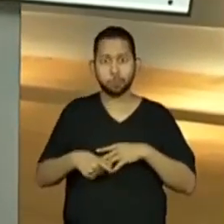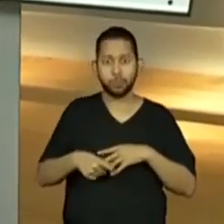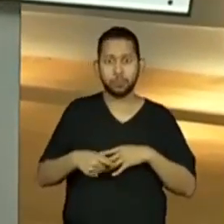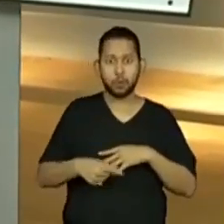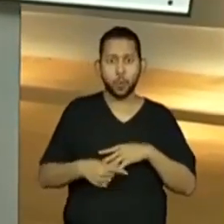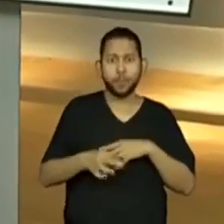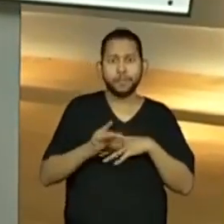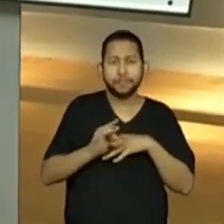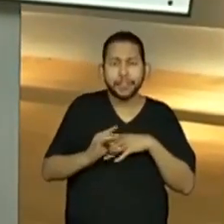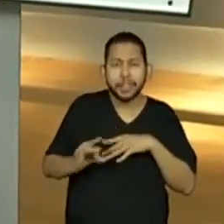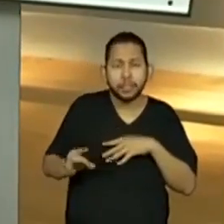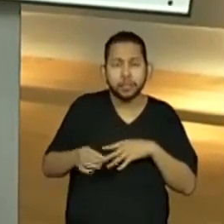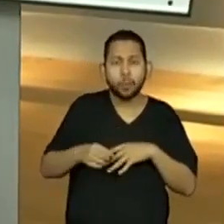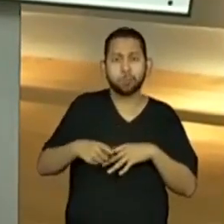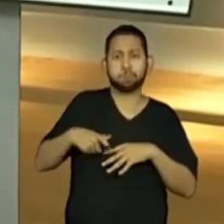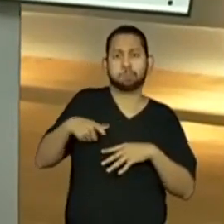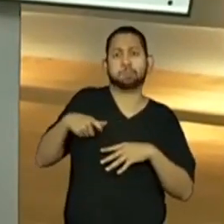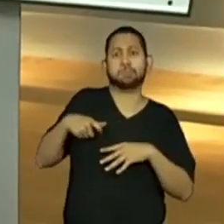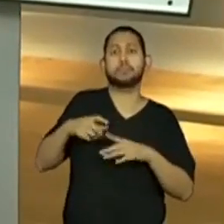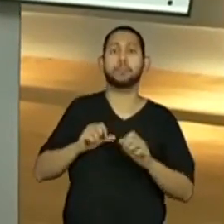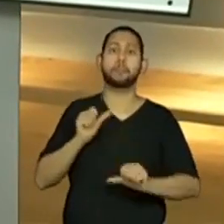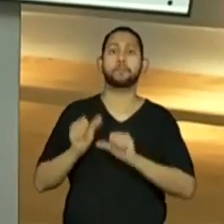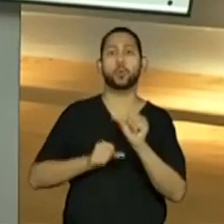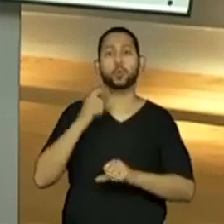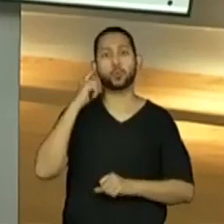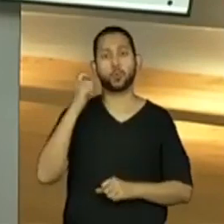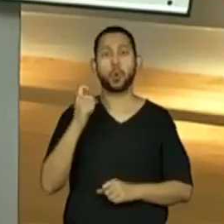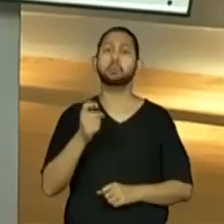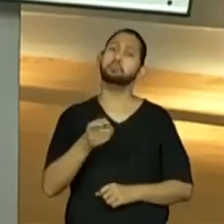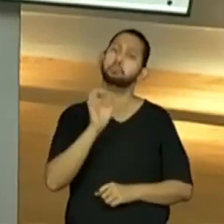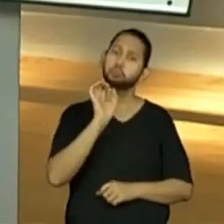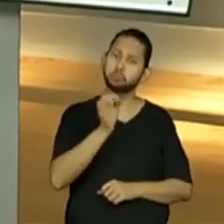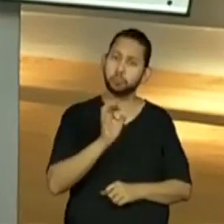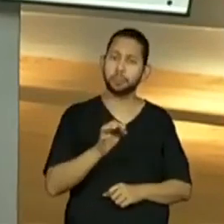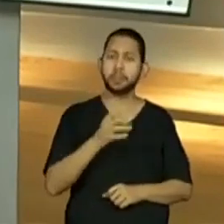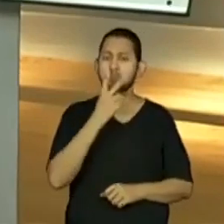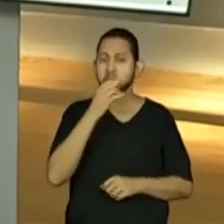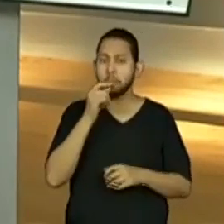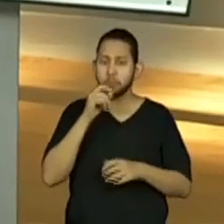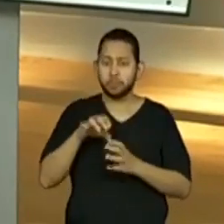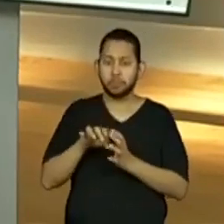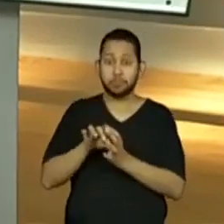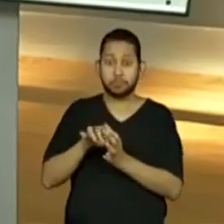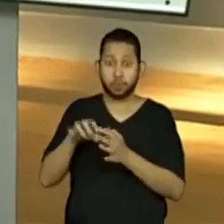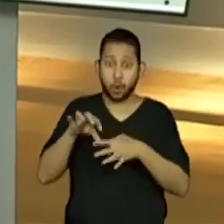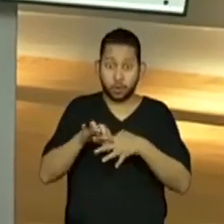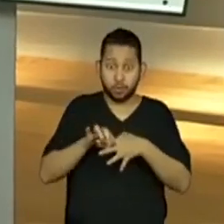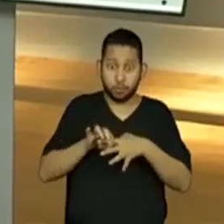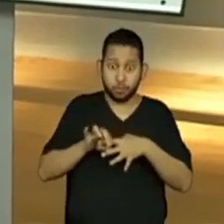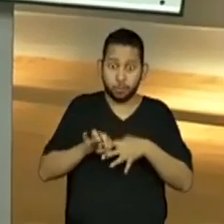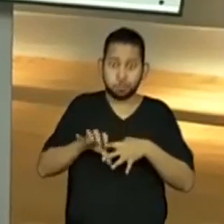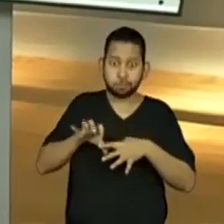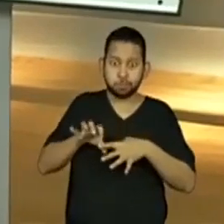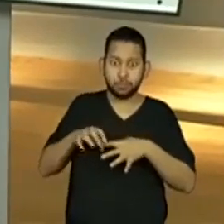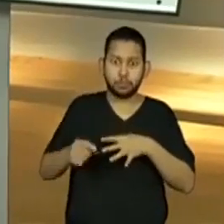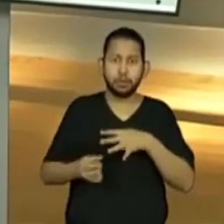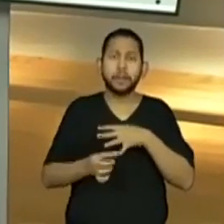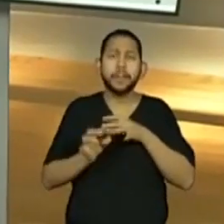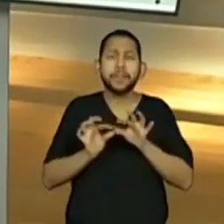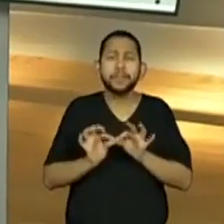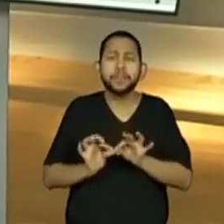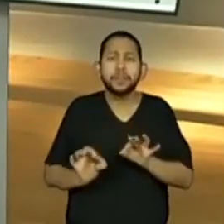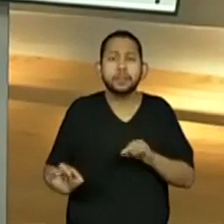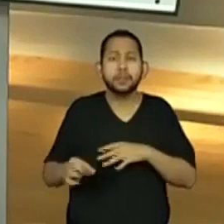Então, ele está dizendo que as cordas têm espessuras diferentes, uma é um pouquinho maior, outra um pouquinho menor, mais grossa, mais